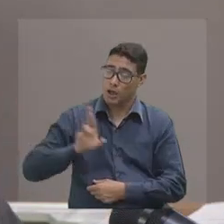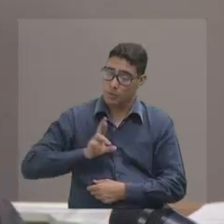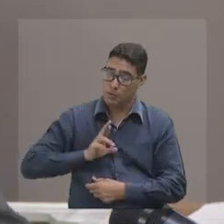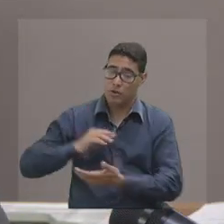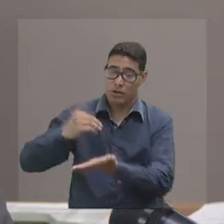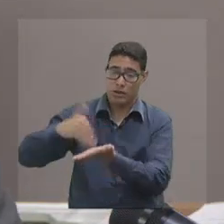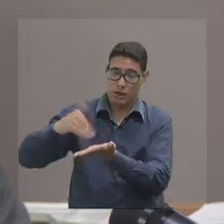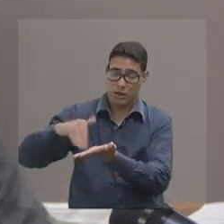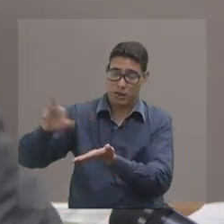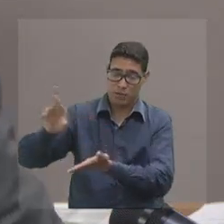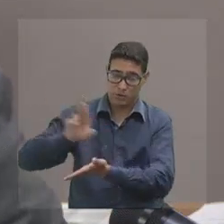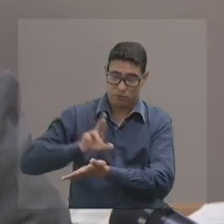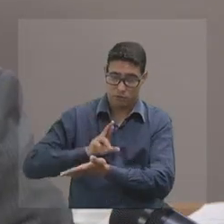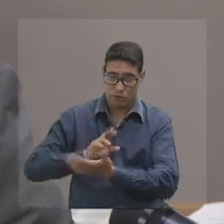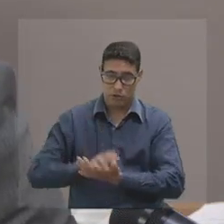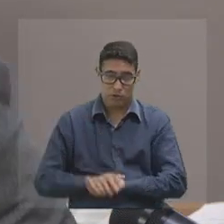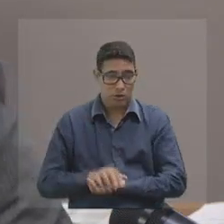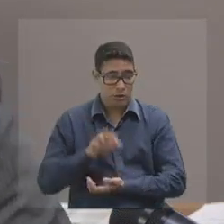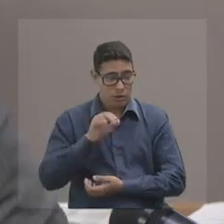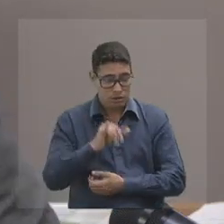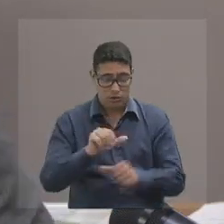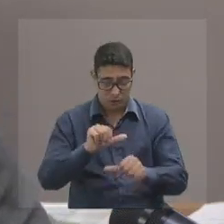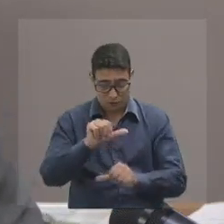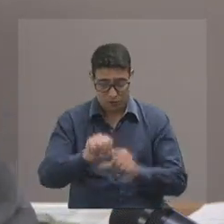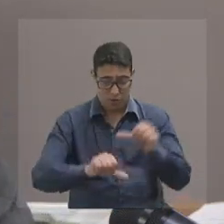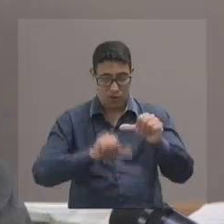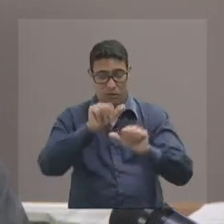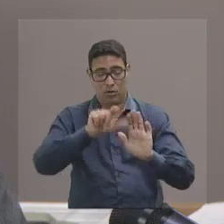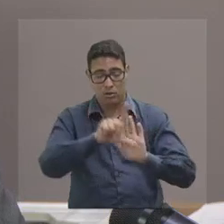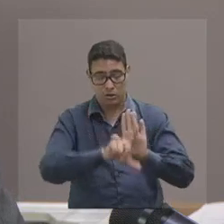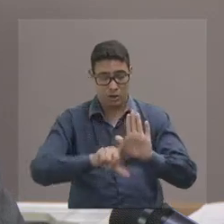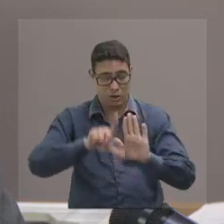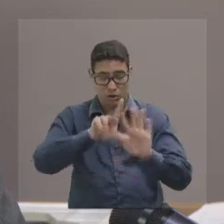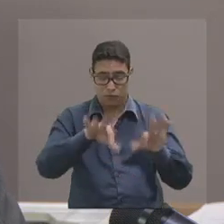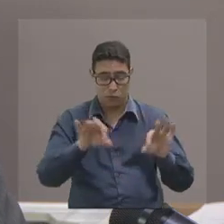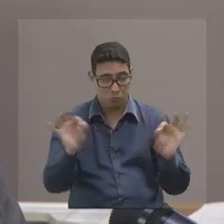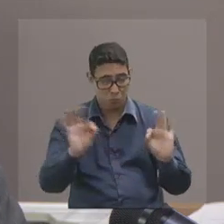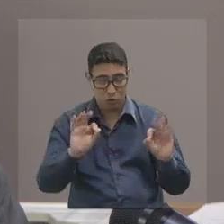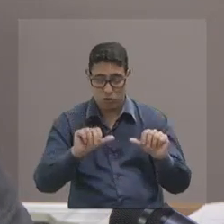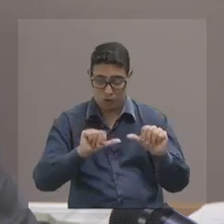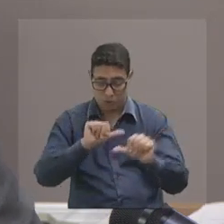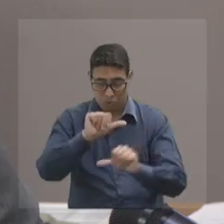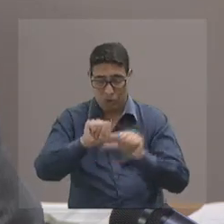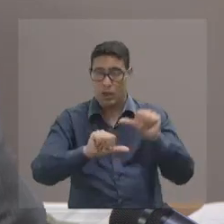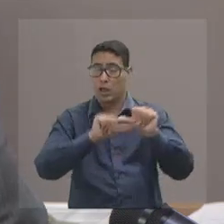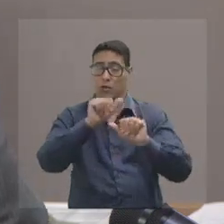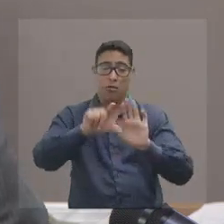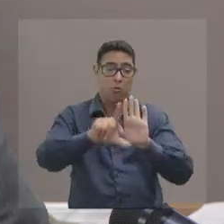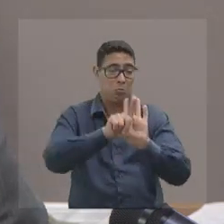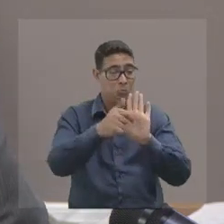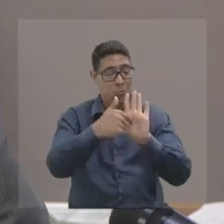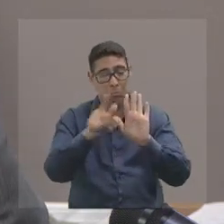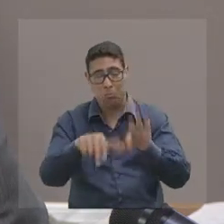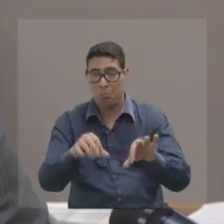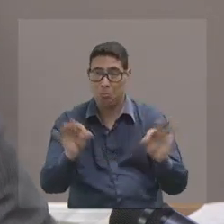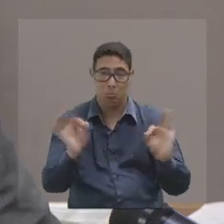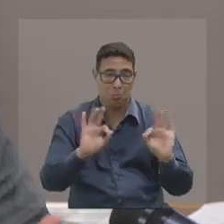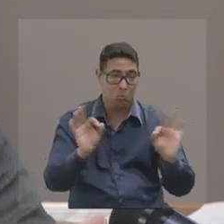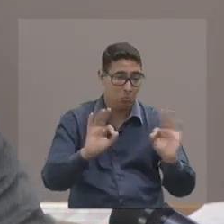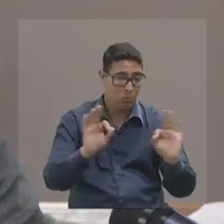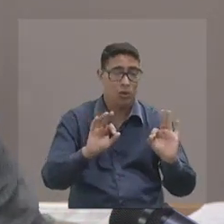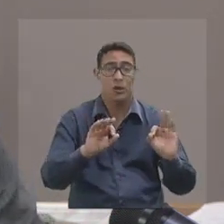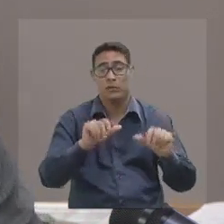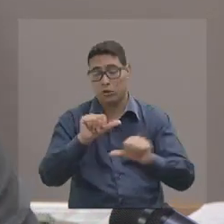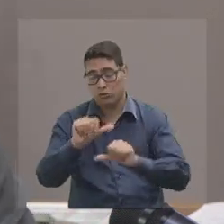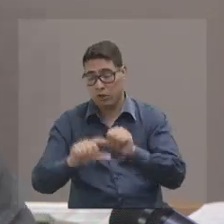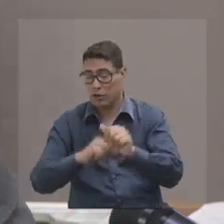exclusiva se não houver alteração Legislativa se não houver nenhuma alteração é da do